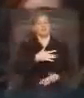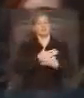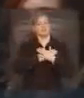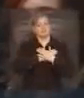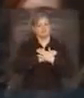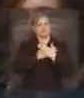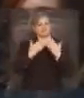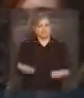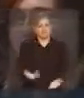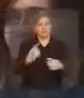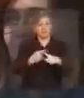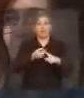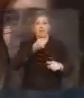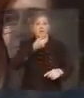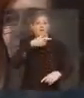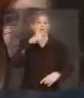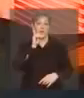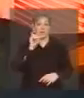solidariedade, porque ontem,